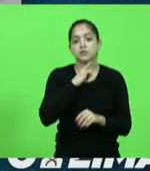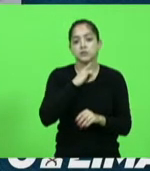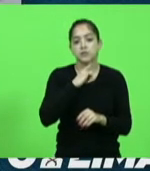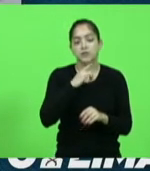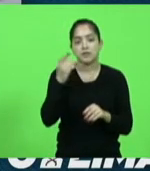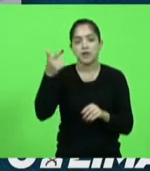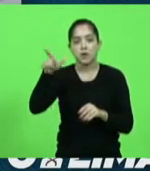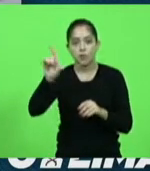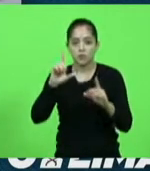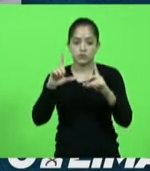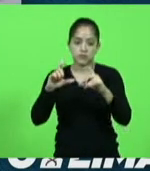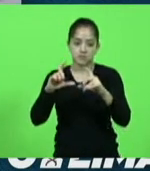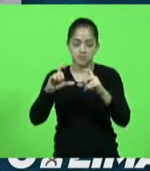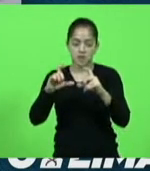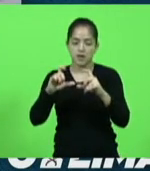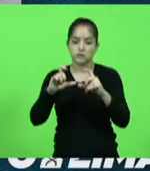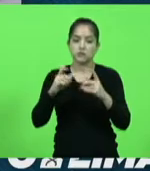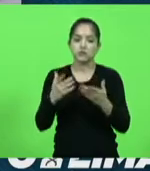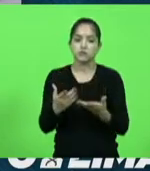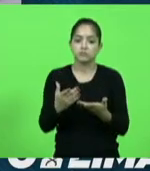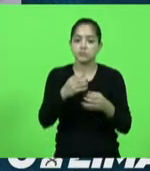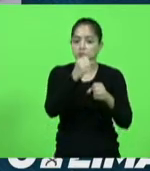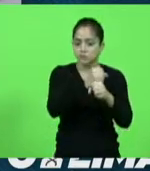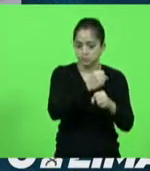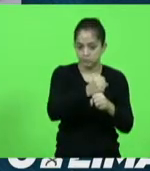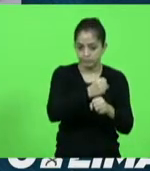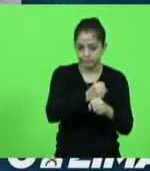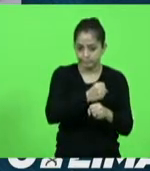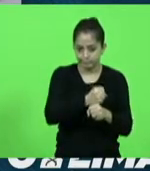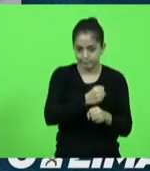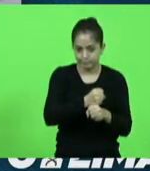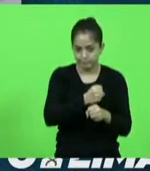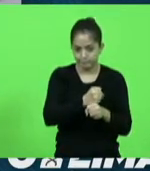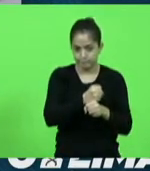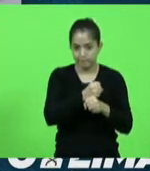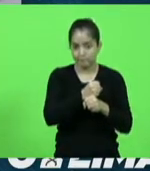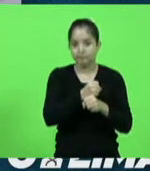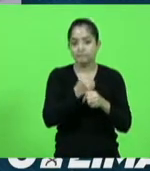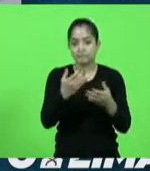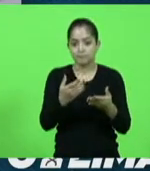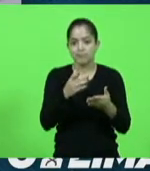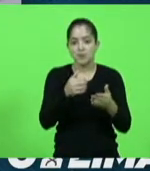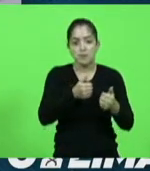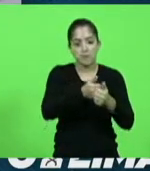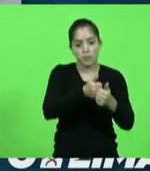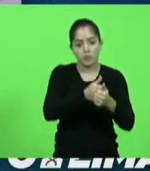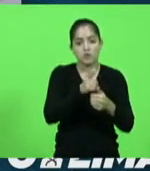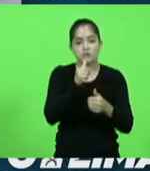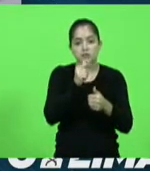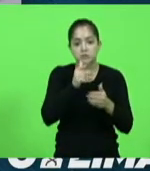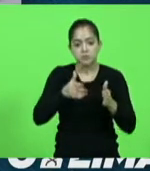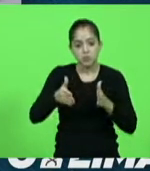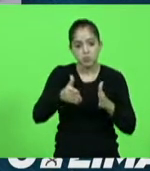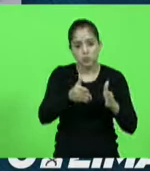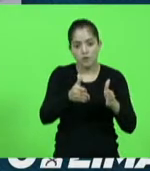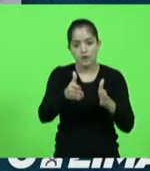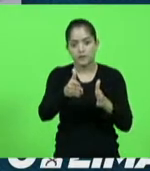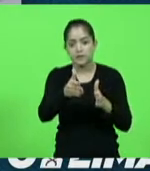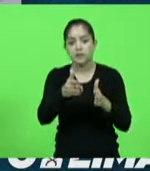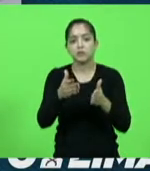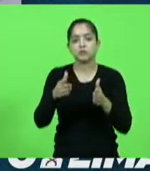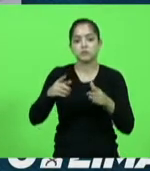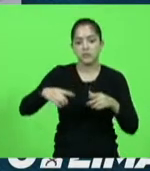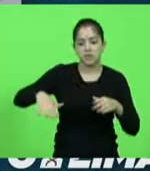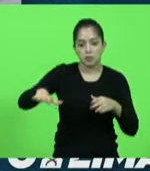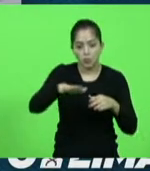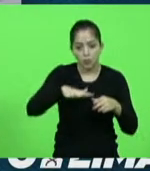gente pode ver melhor ali, será construído um bulevar às margens do Rio Cachoeira, onde vai contar ali com praça de alimentação.